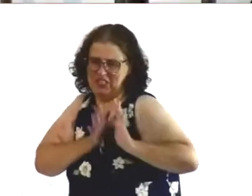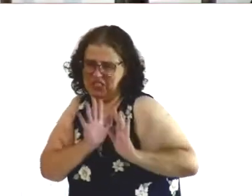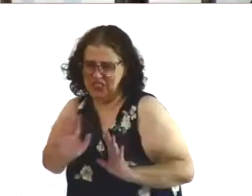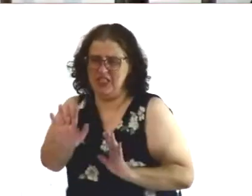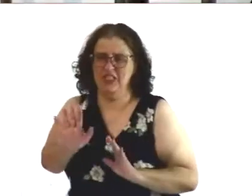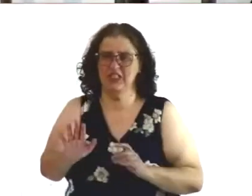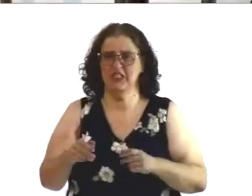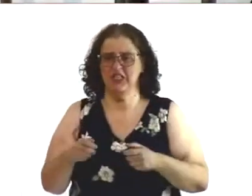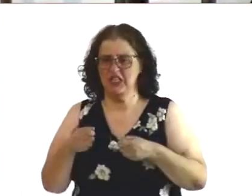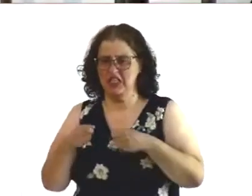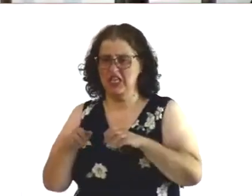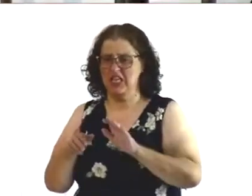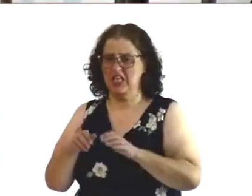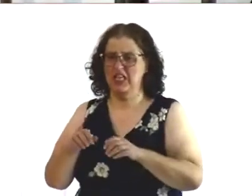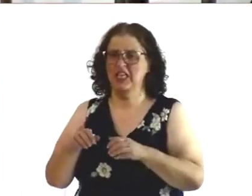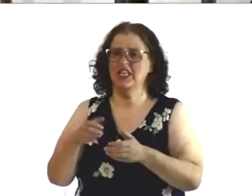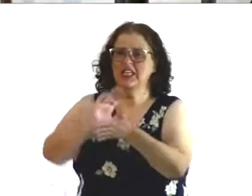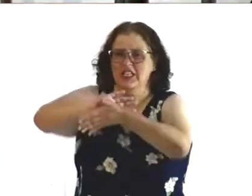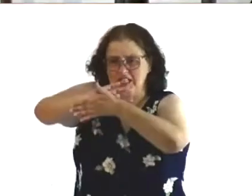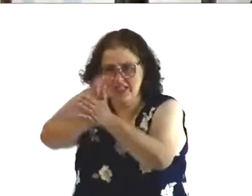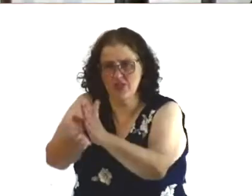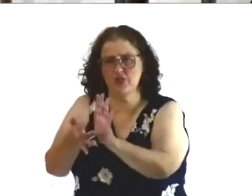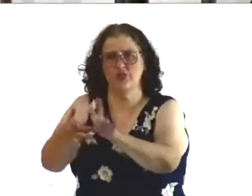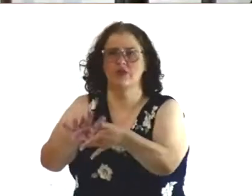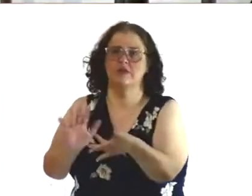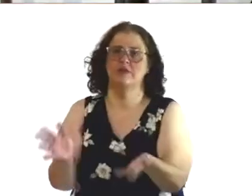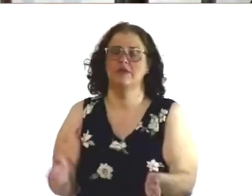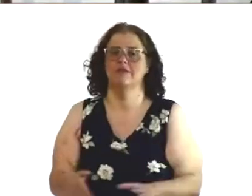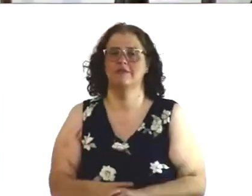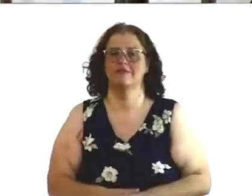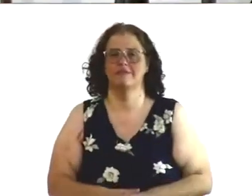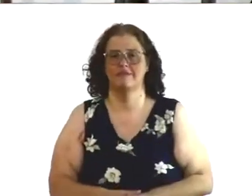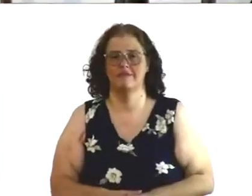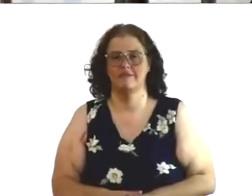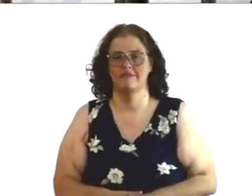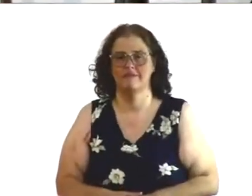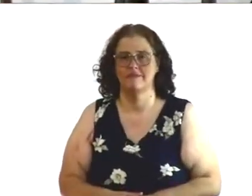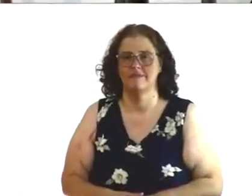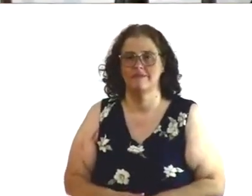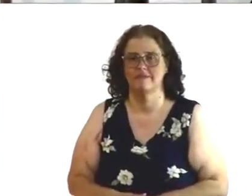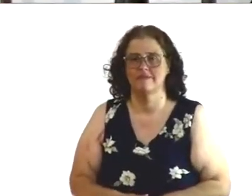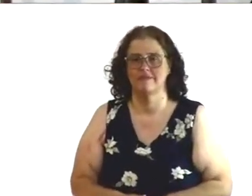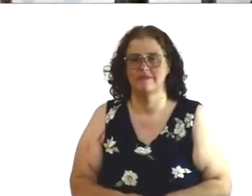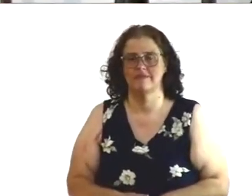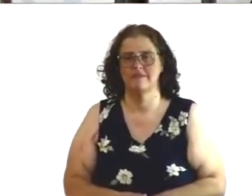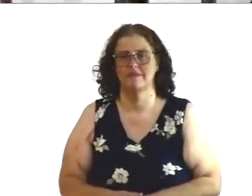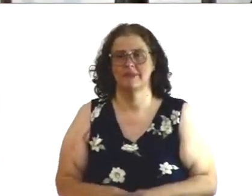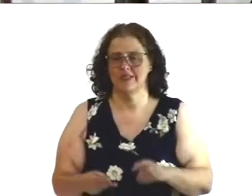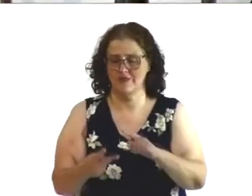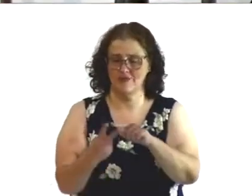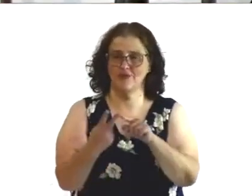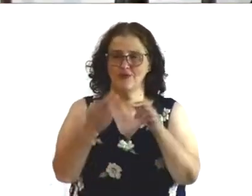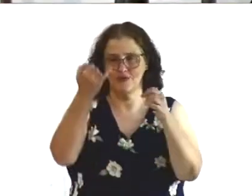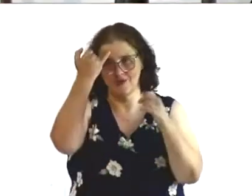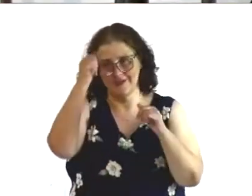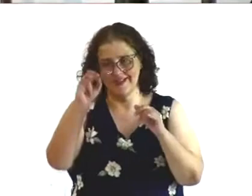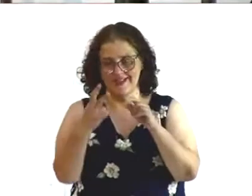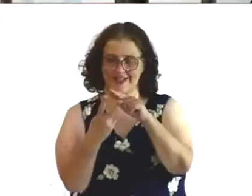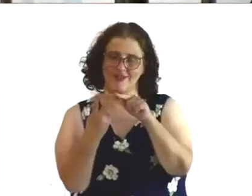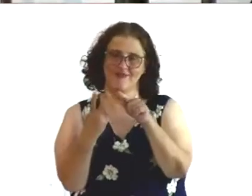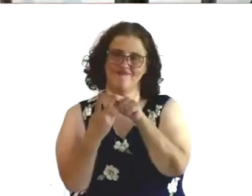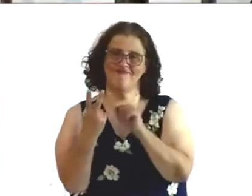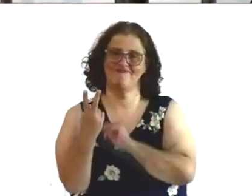destroná-lo e matá-lo. Vamos pensar na passagem a partir dessas duas ideias e vamos orar a Deus para